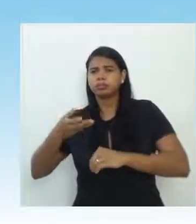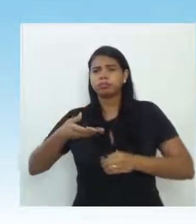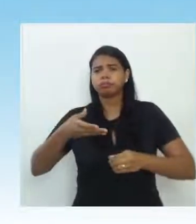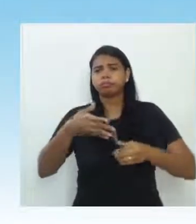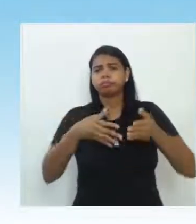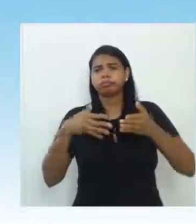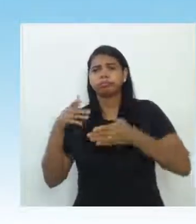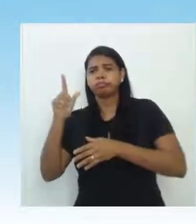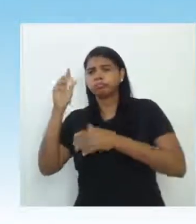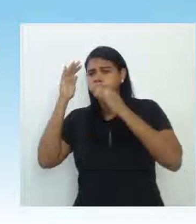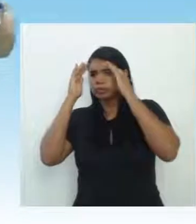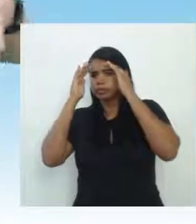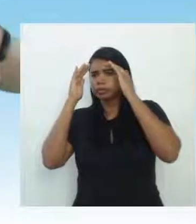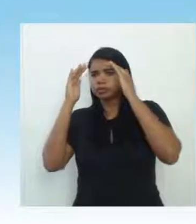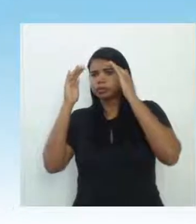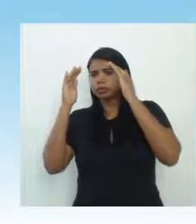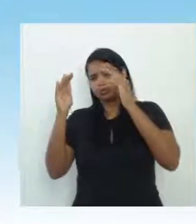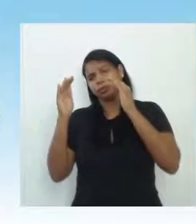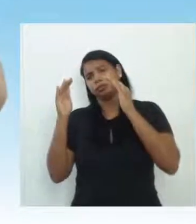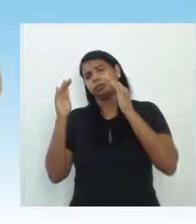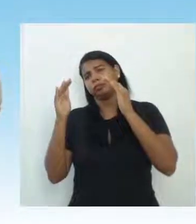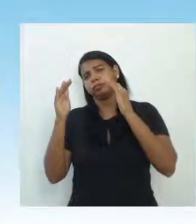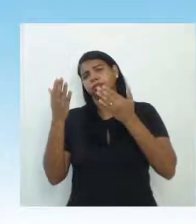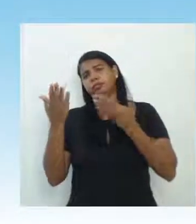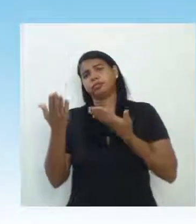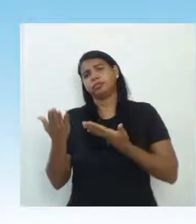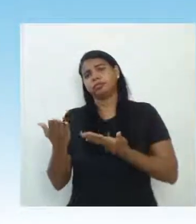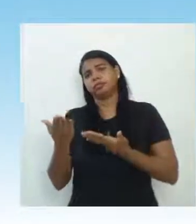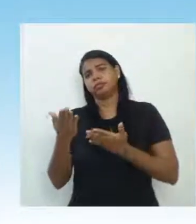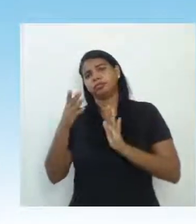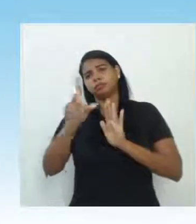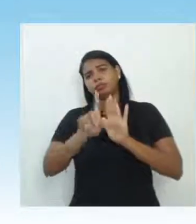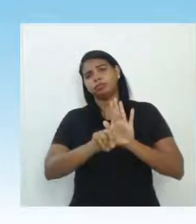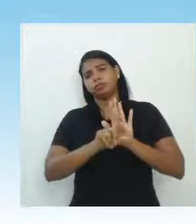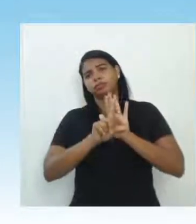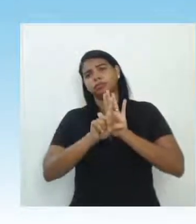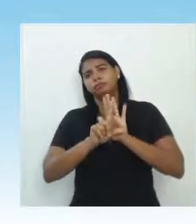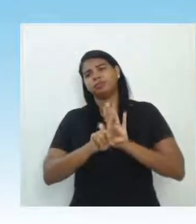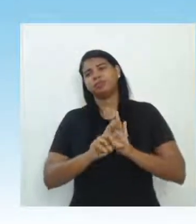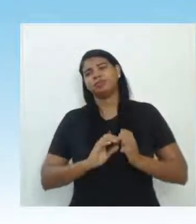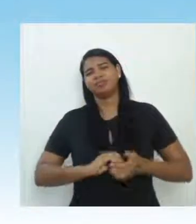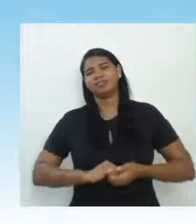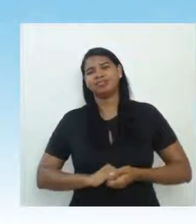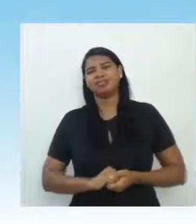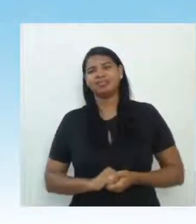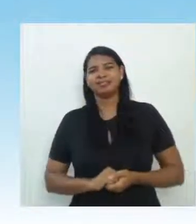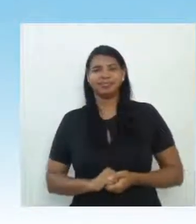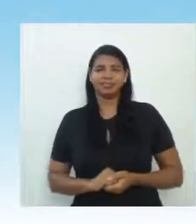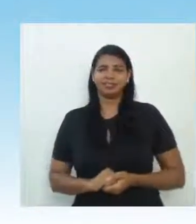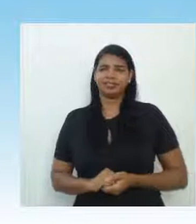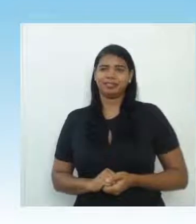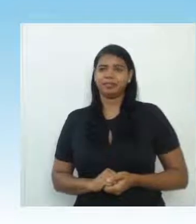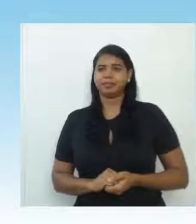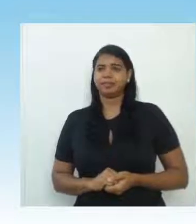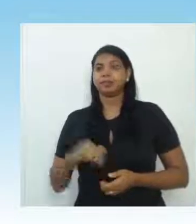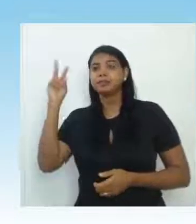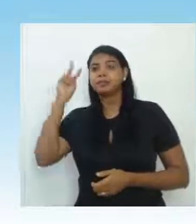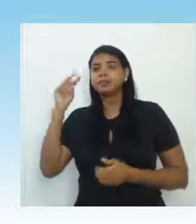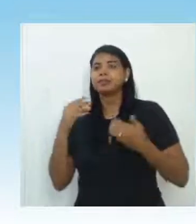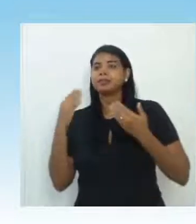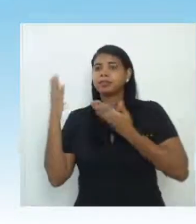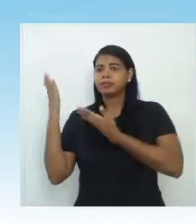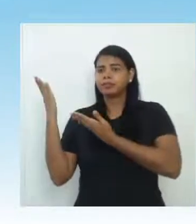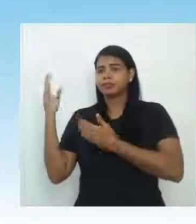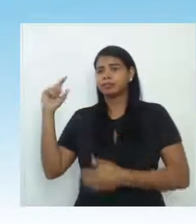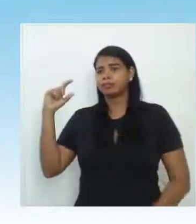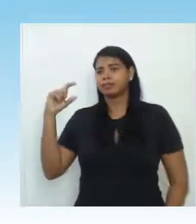não desobedecer aquilo que está posto nas leis, né? E eu gostaria de lembrar que quando eu falei a palavra sanção, nesse